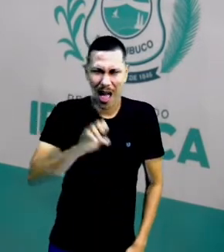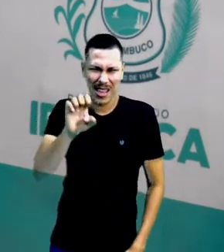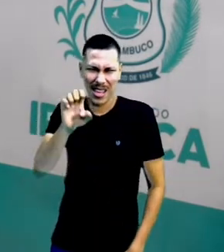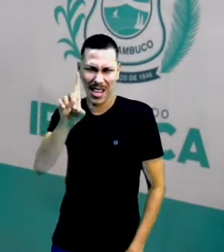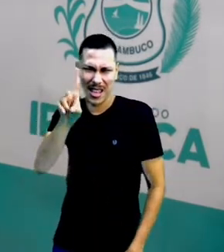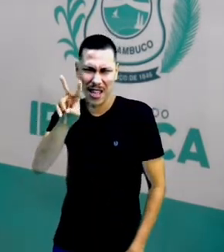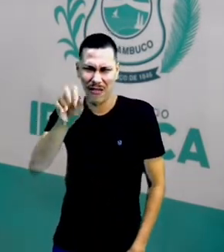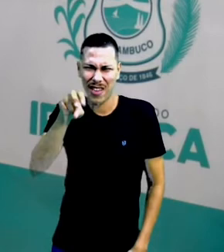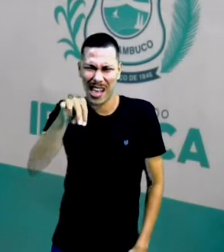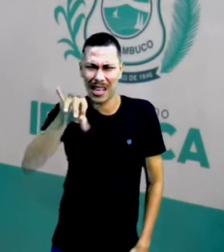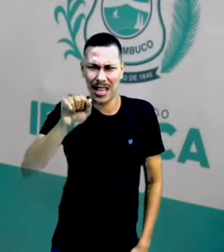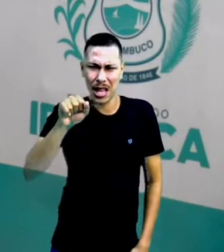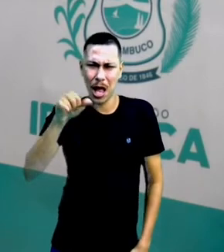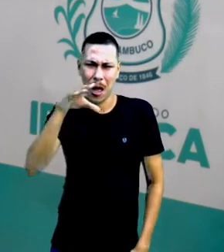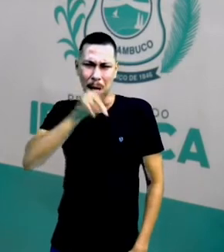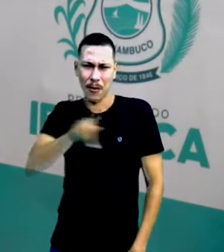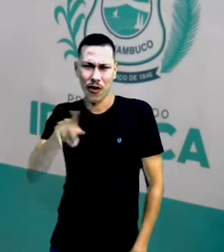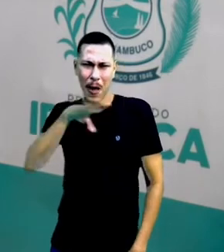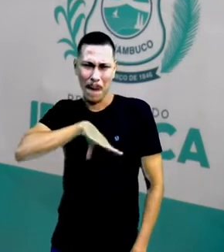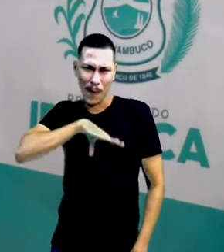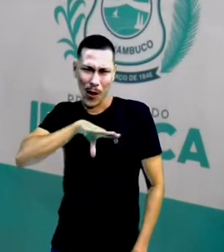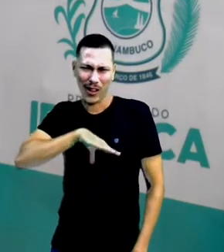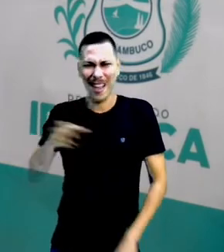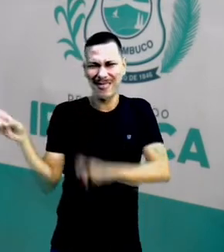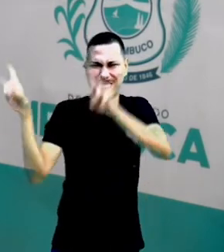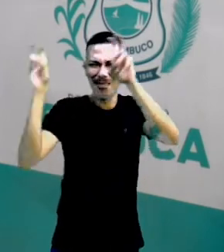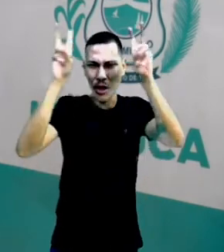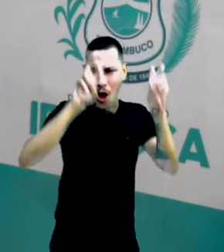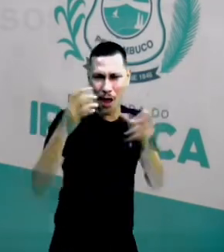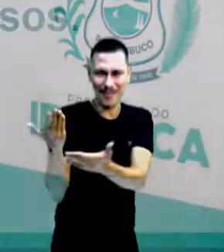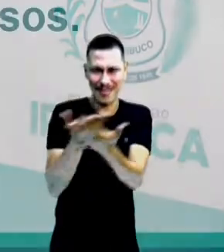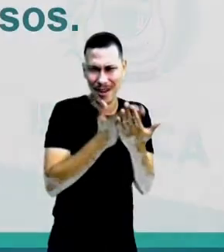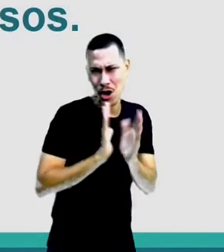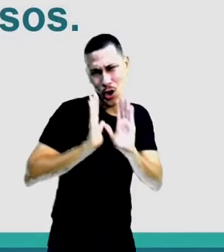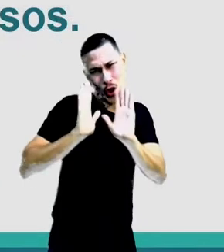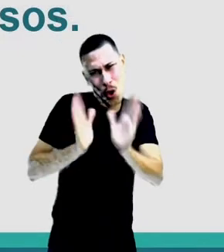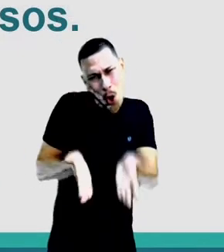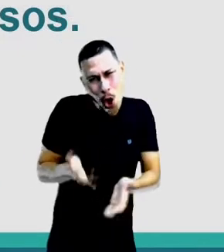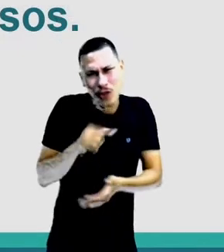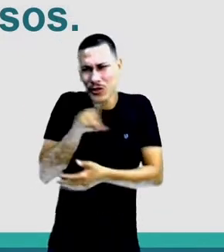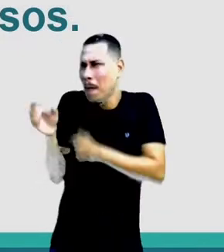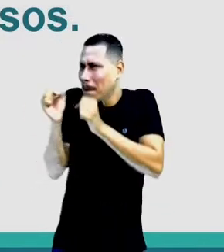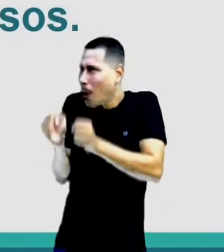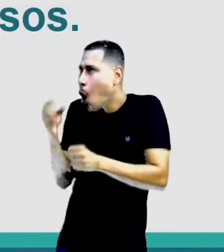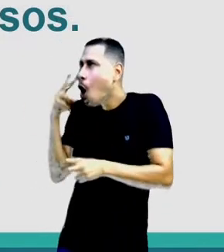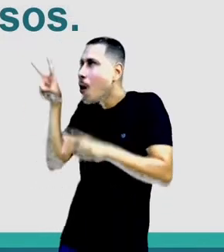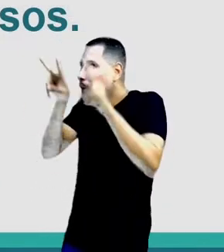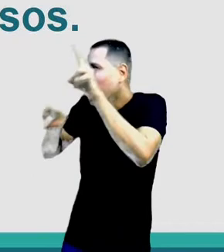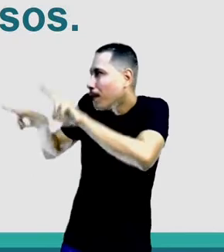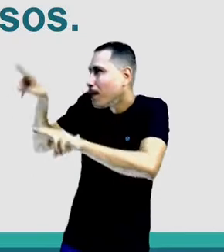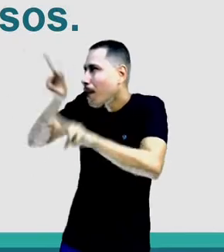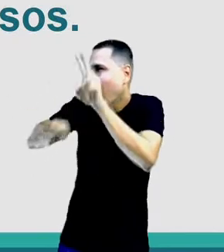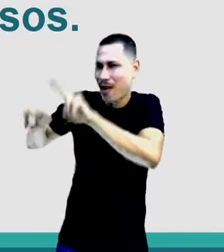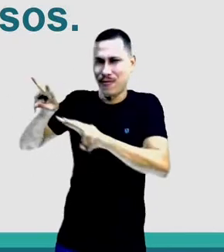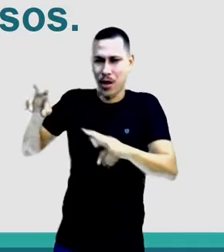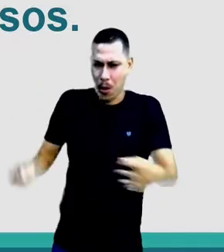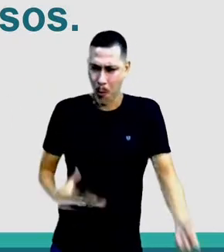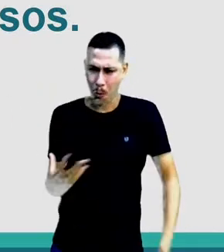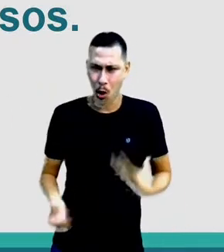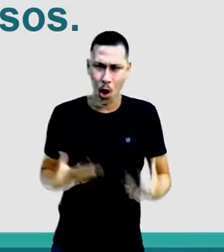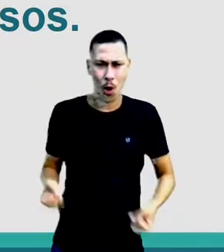Nunes, professora de língua portuguesa. E o tema da nossa aula de hoje, como vocês podem acompanhar aí, é